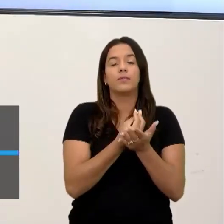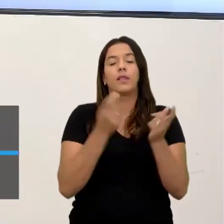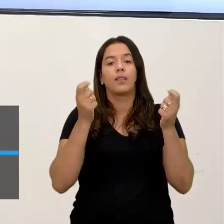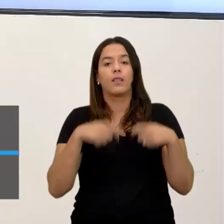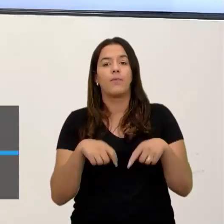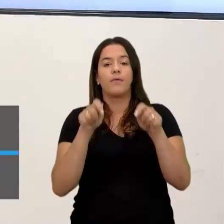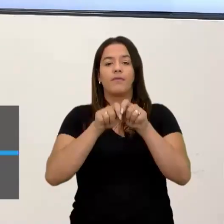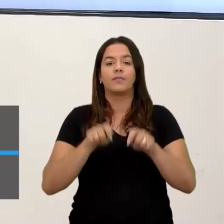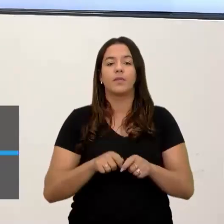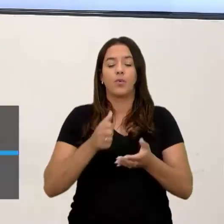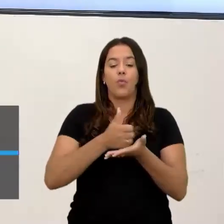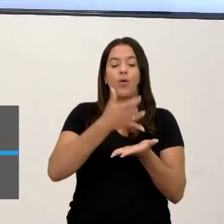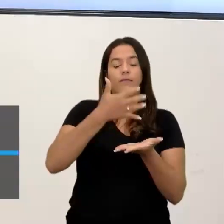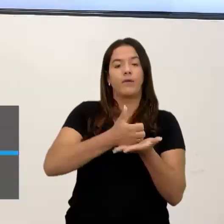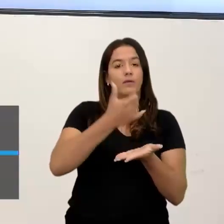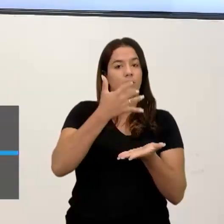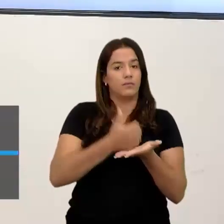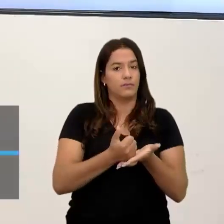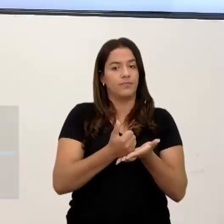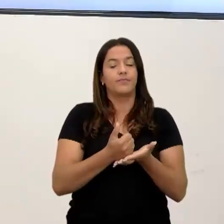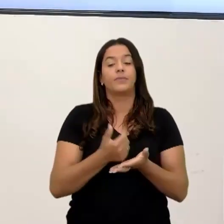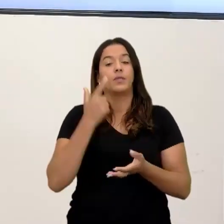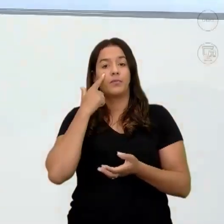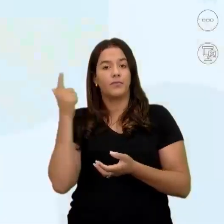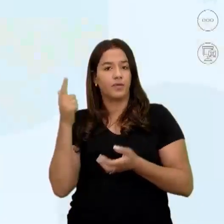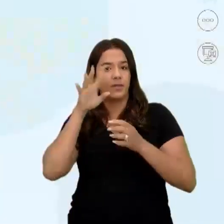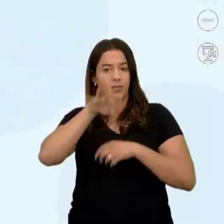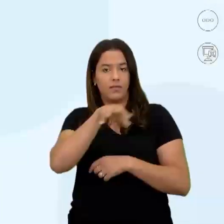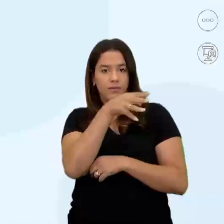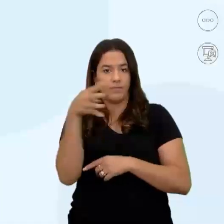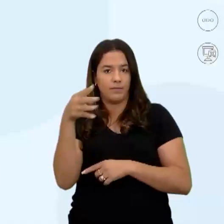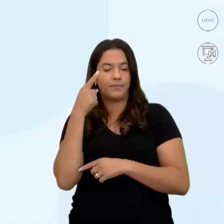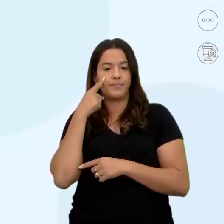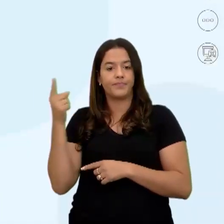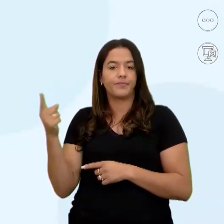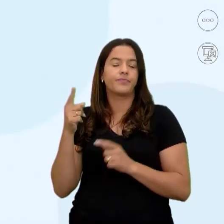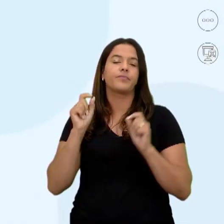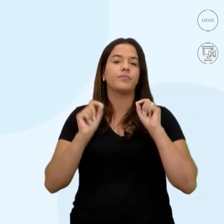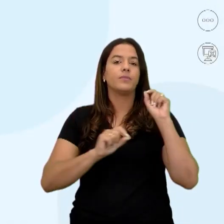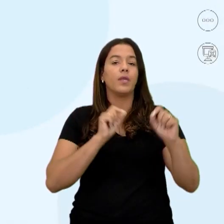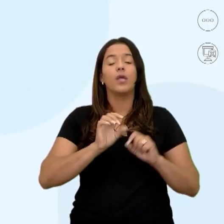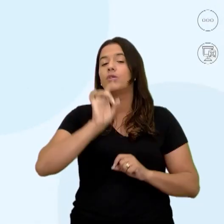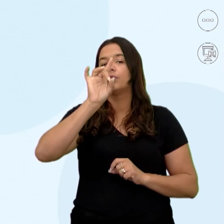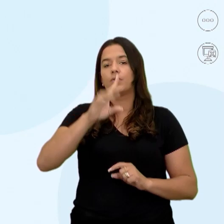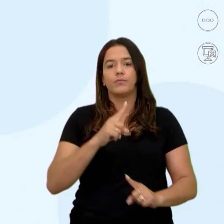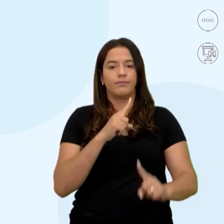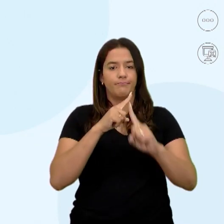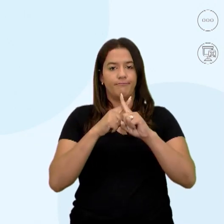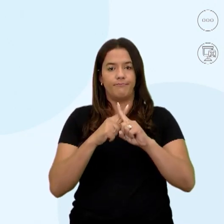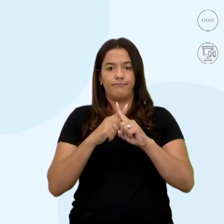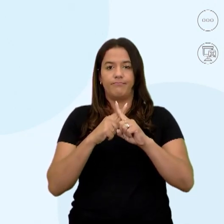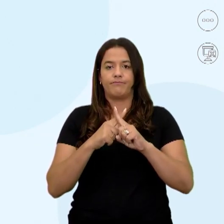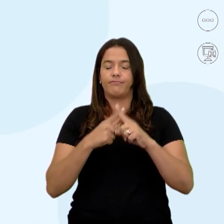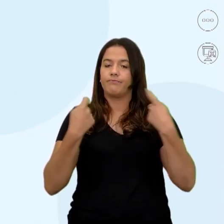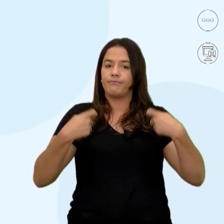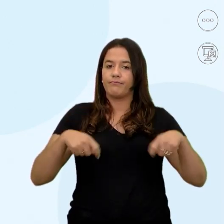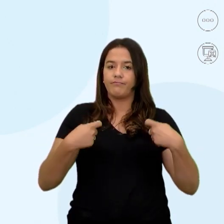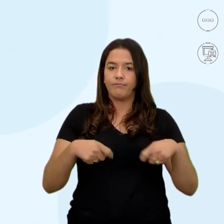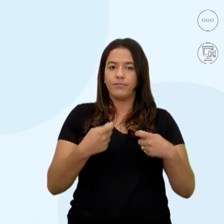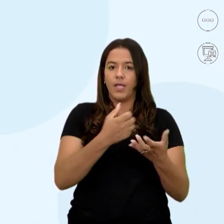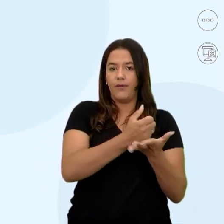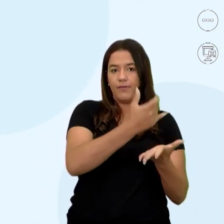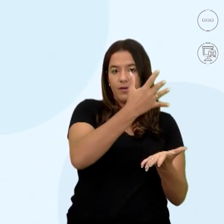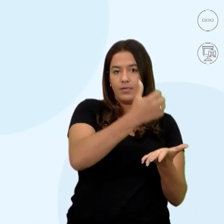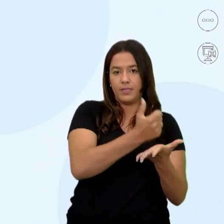de farinha. Então, repare aqui na nossa tabela, ó, que a gente está fazendo o quê? A multiplicação da quantidade de farinha